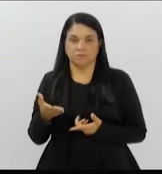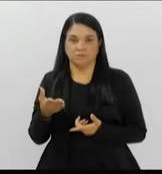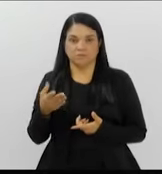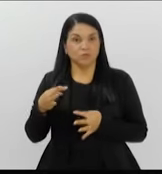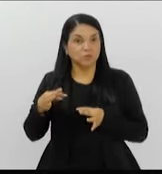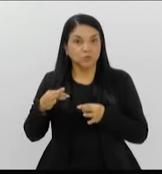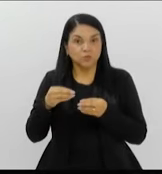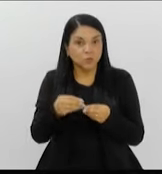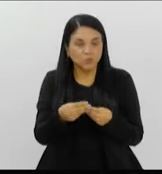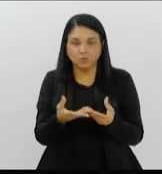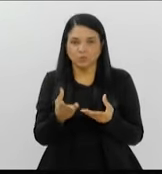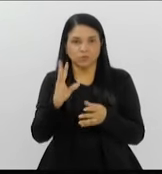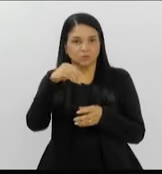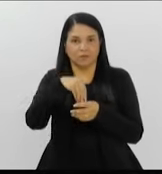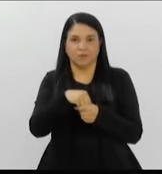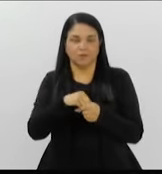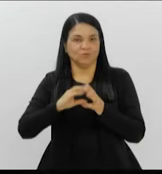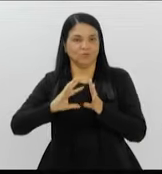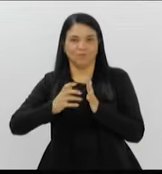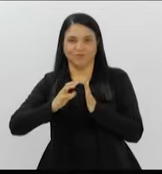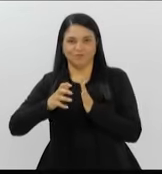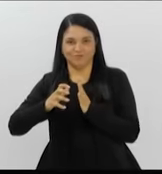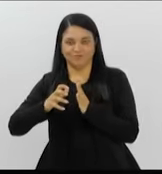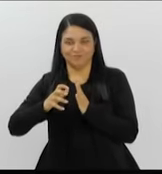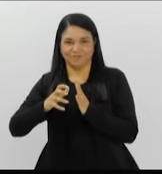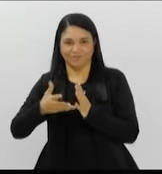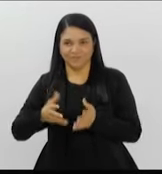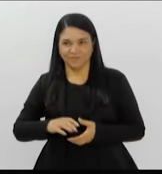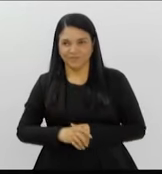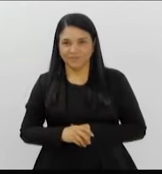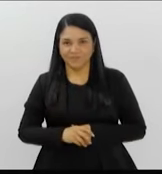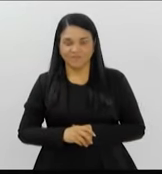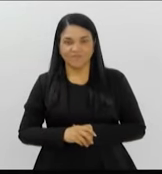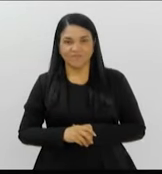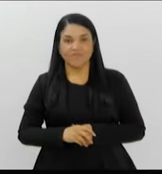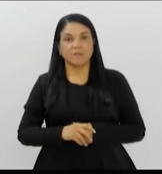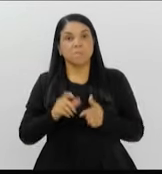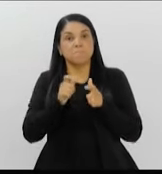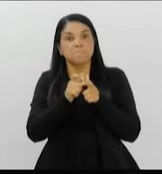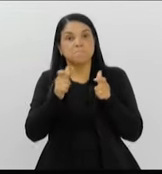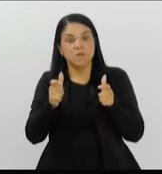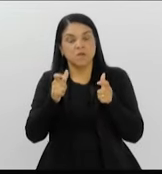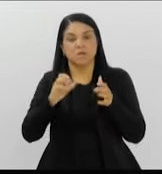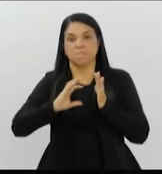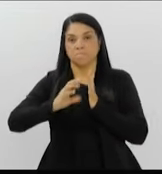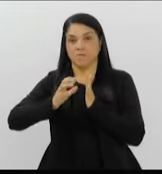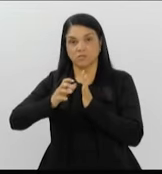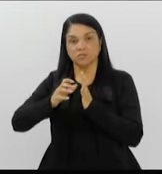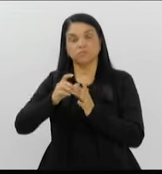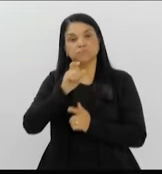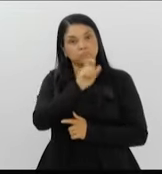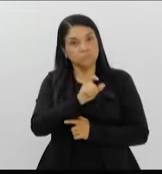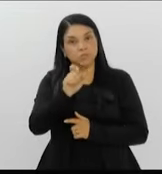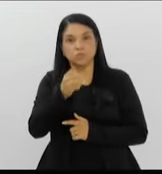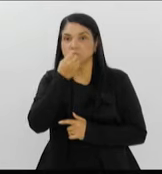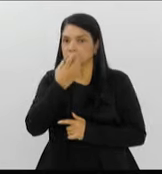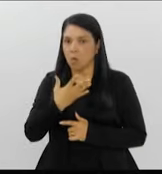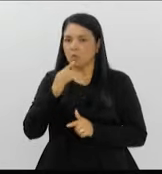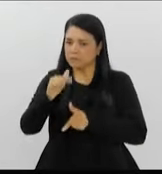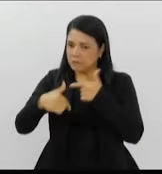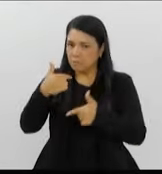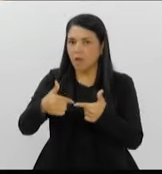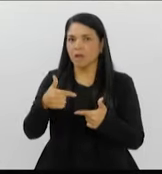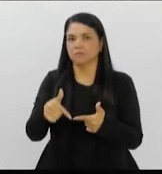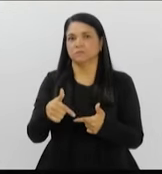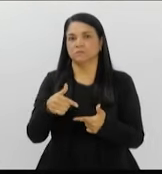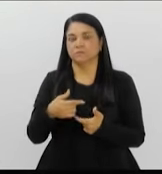exceção. Todos sem exceção. Mas a maioria dos partidos é de gente de bem.